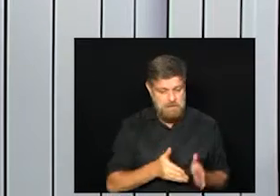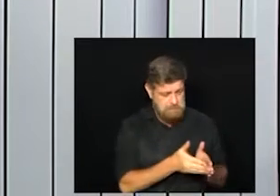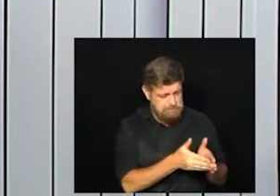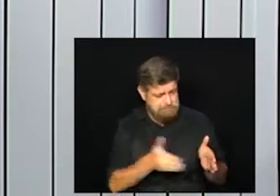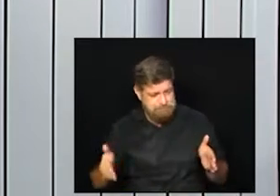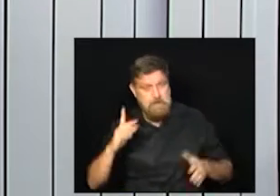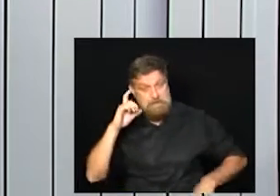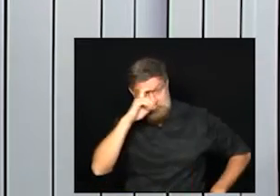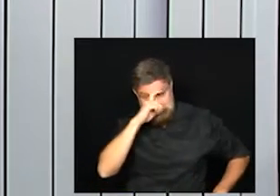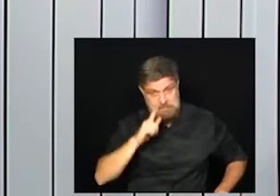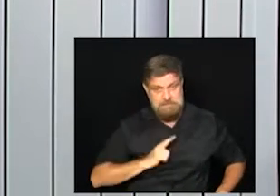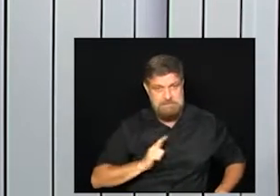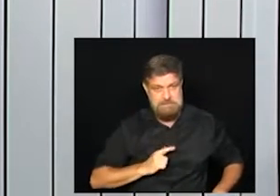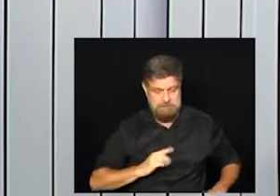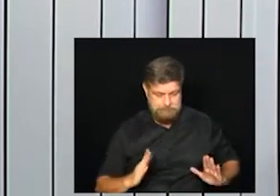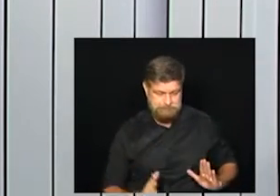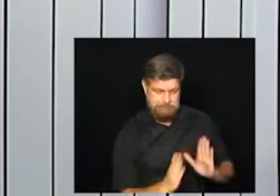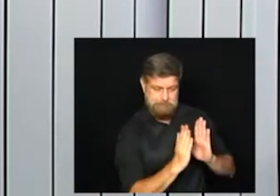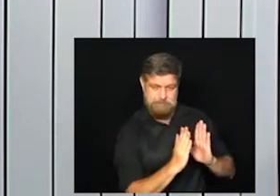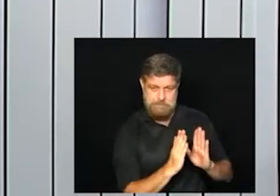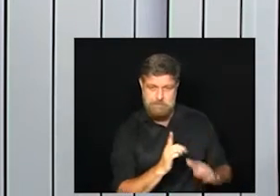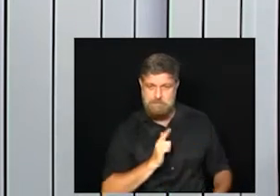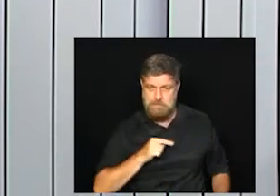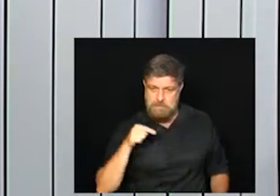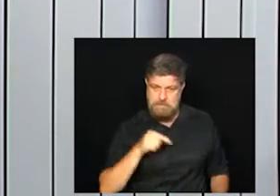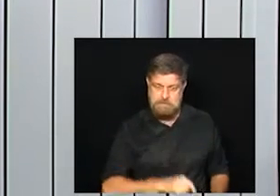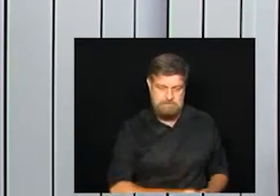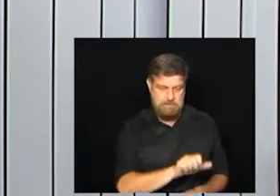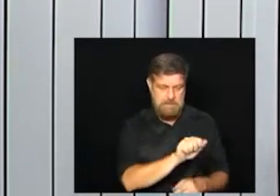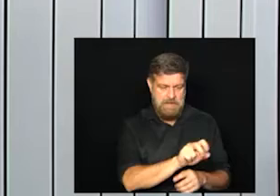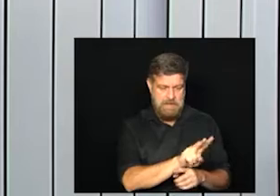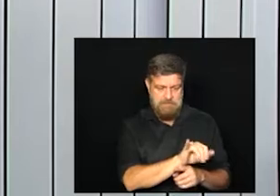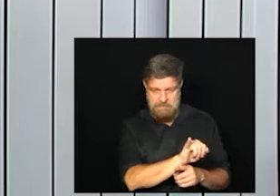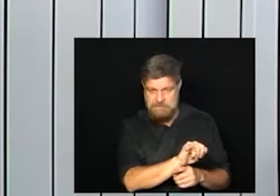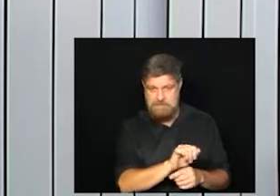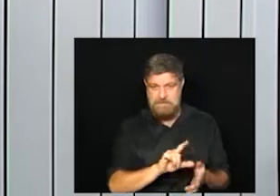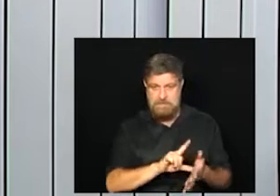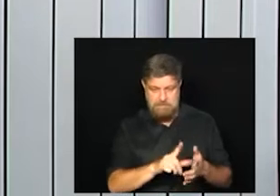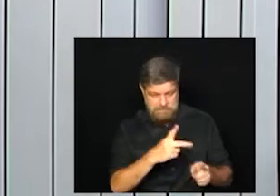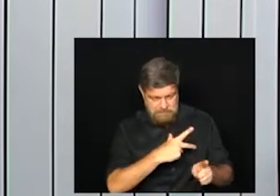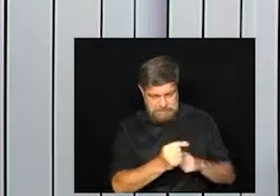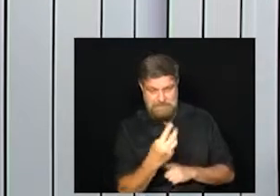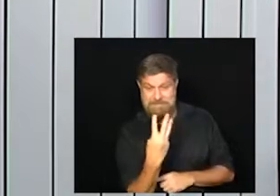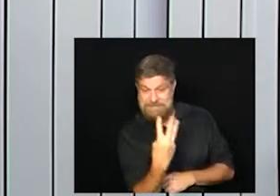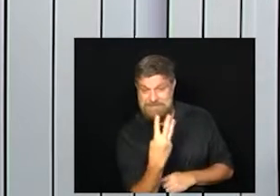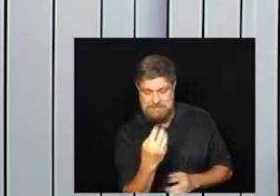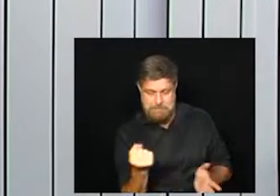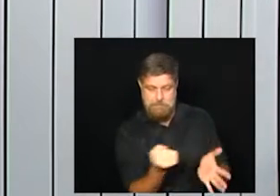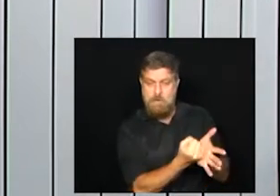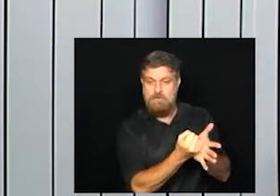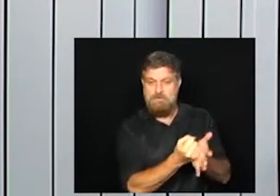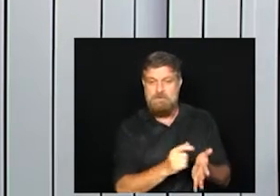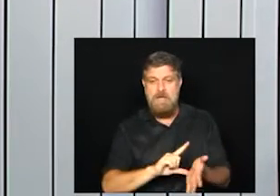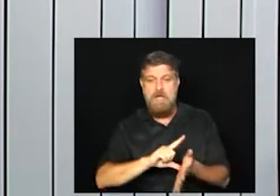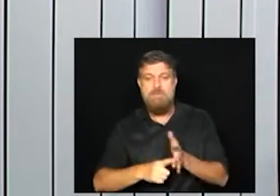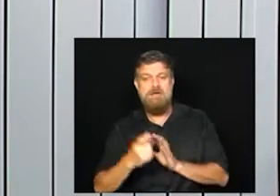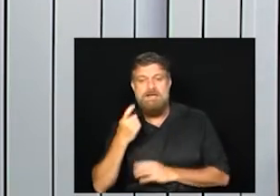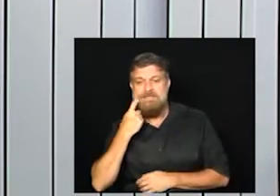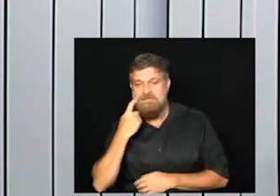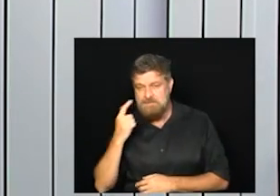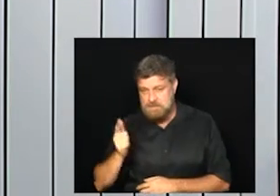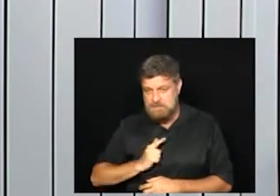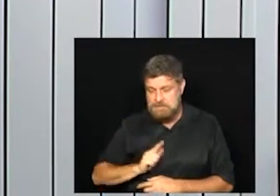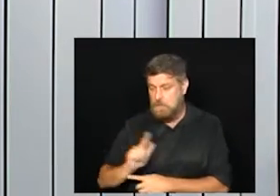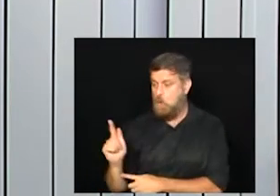do Guarani. Fez um confronto direto contra o Avaí fora de casa, conquistou os 3 pontos e na próxima sexta-feira